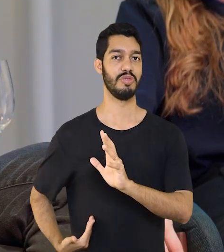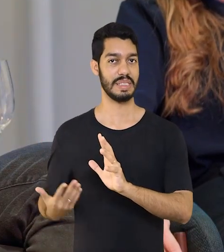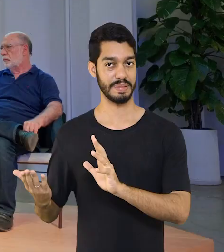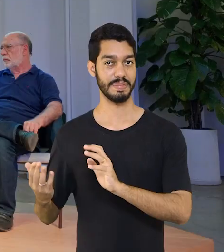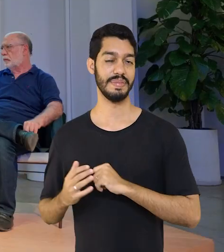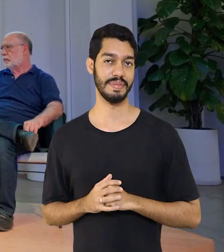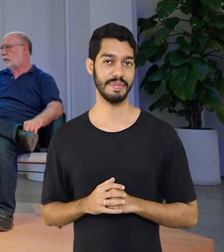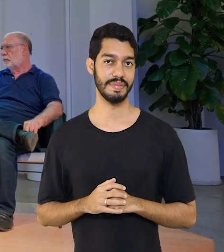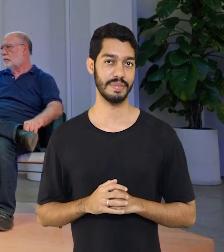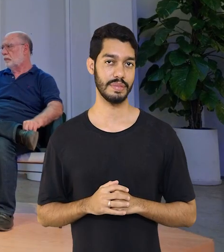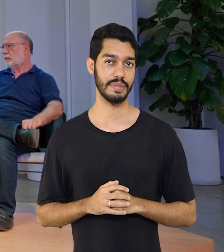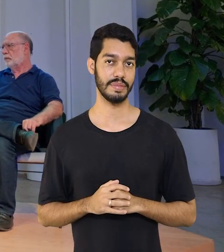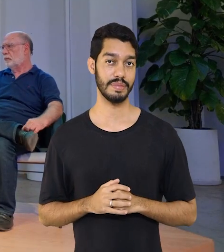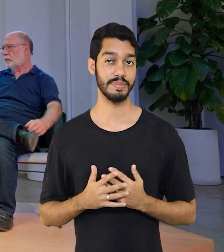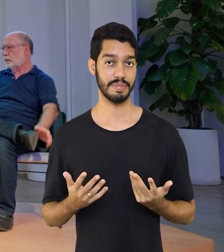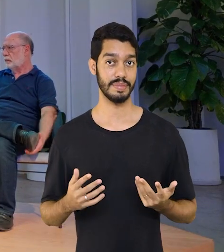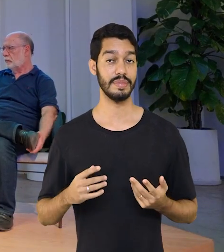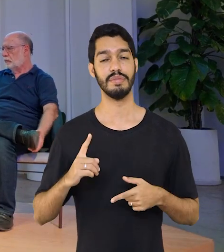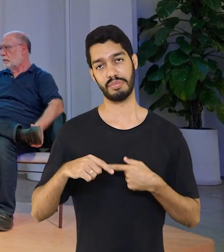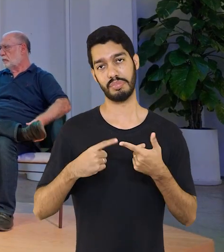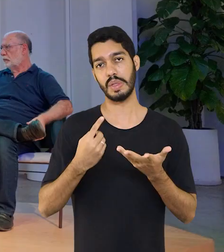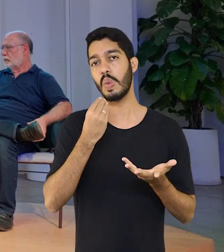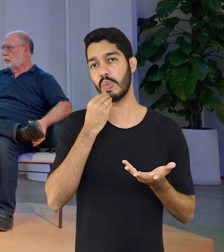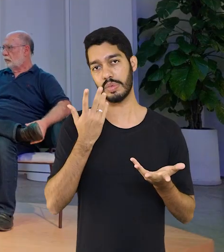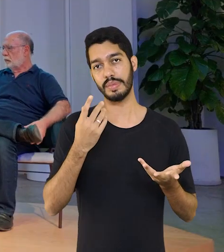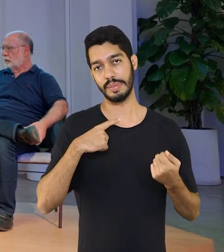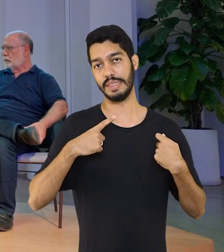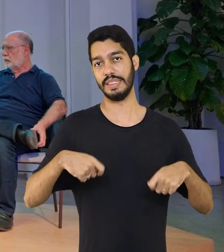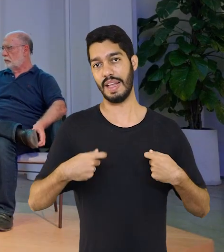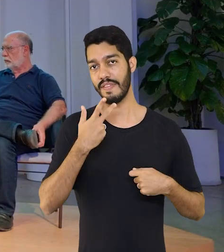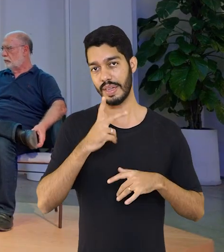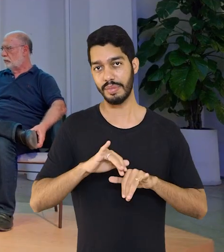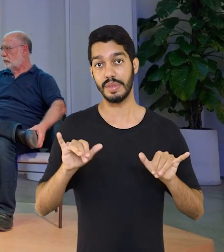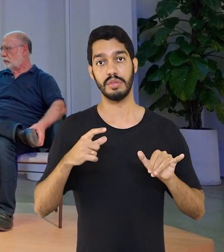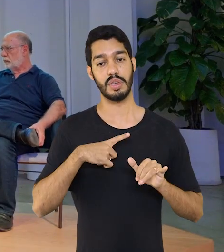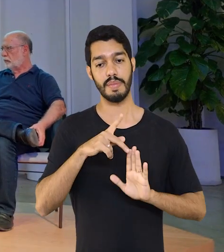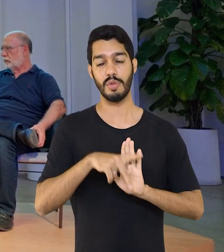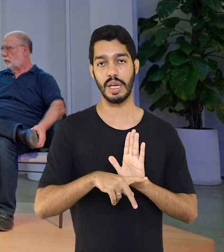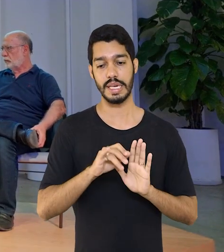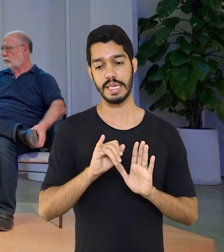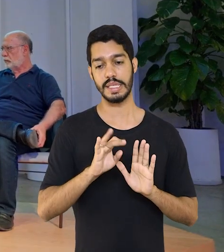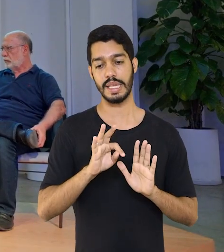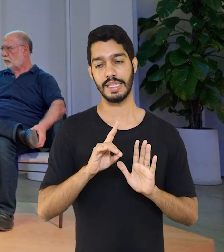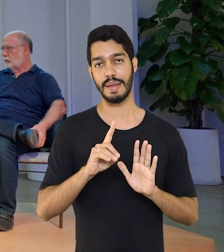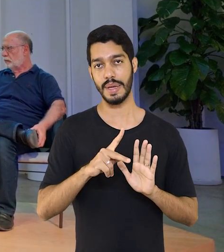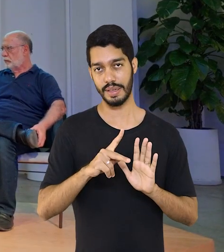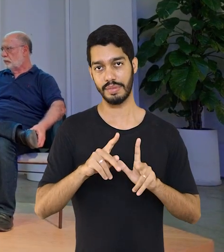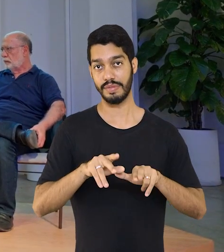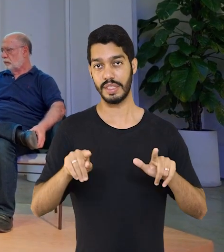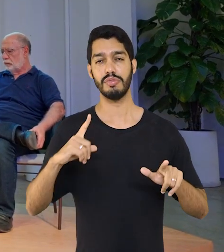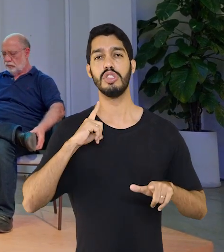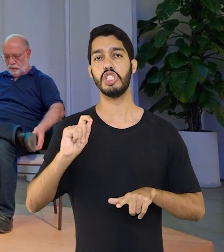trazendo. E por mais que o óbvio precisa ser dito. Eu lido diretamente nos projetos do ITDP